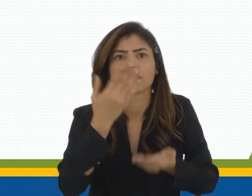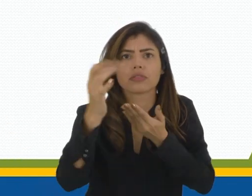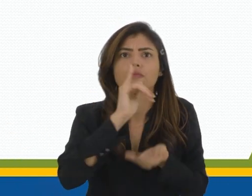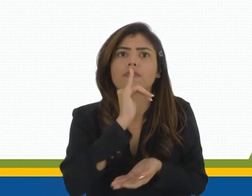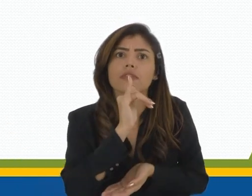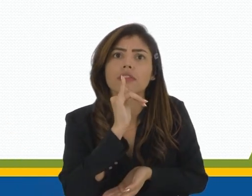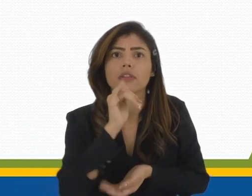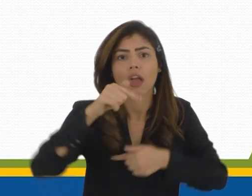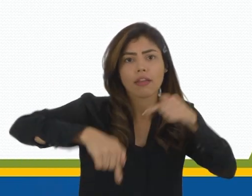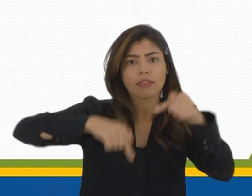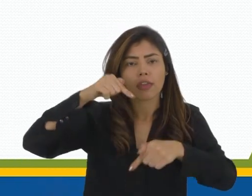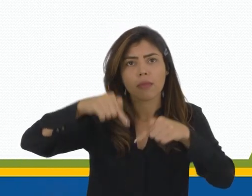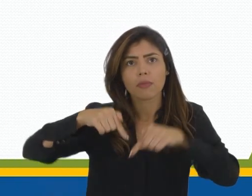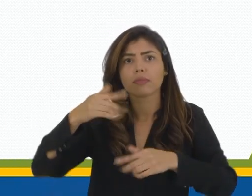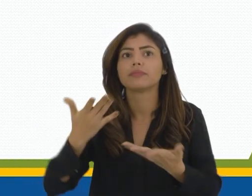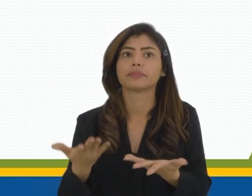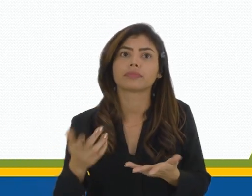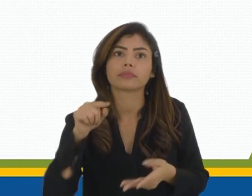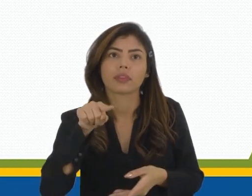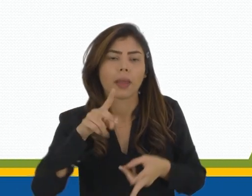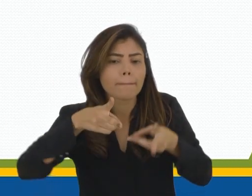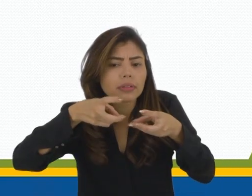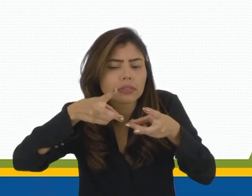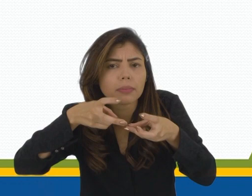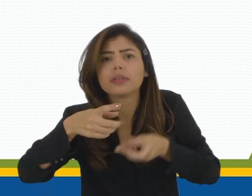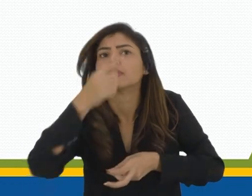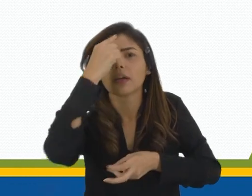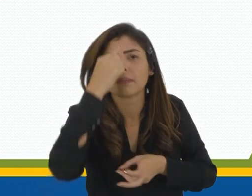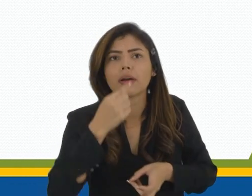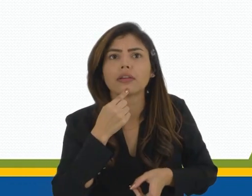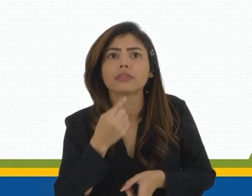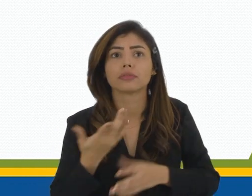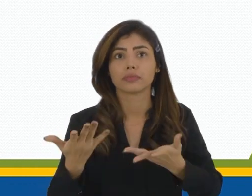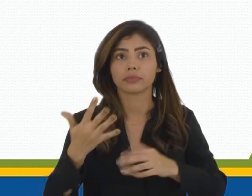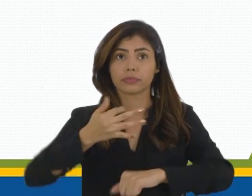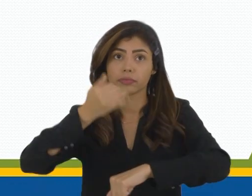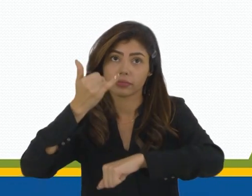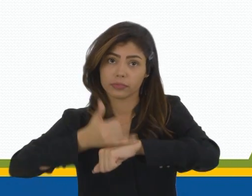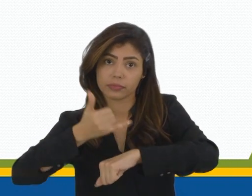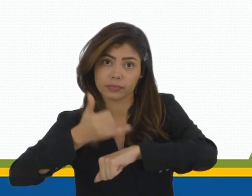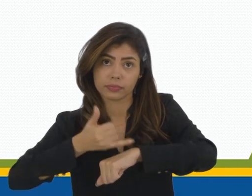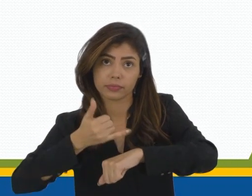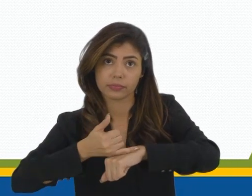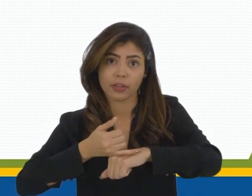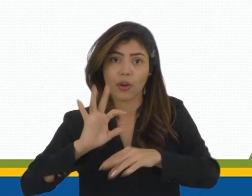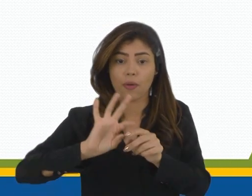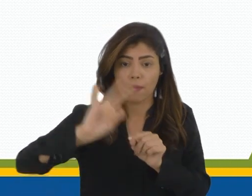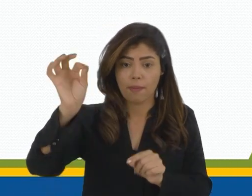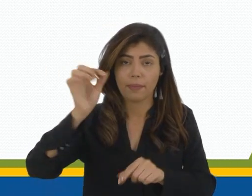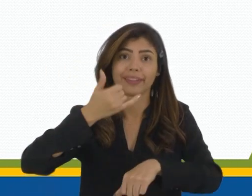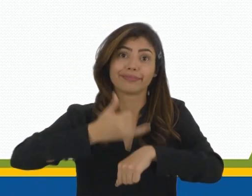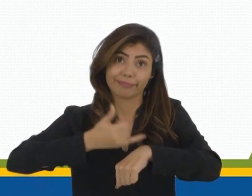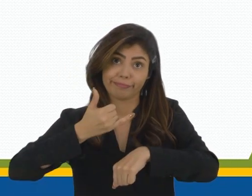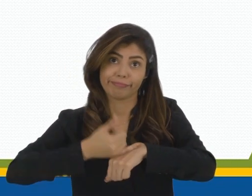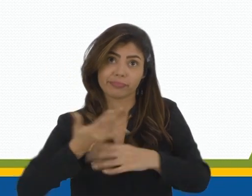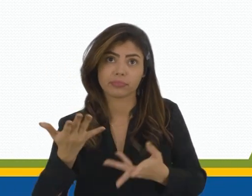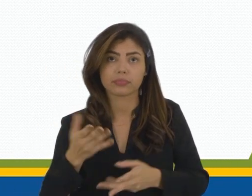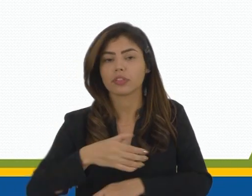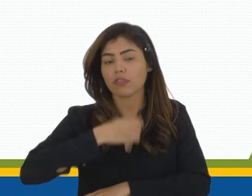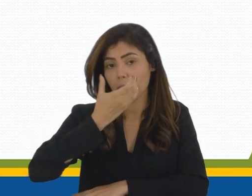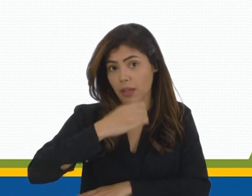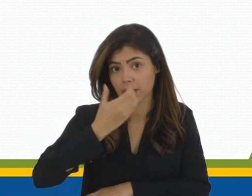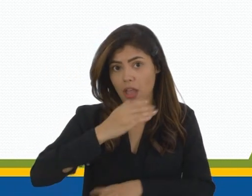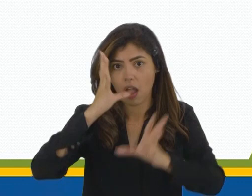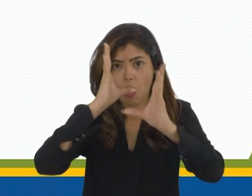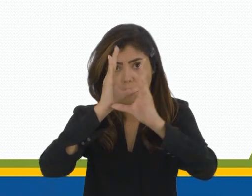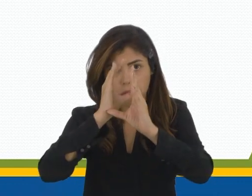físicos. Se vocês olharem na tela, a gente tem um ferro, a gente tem um prego enferrujando, a gente tem uma maçã sofrendo decomposição